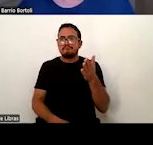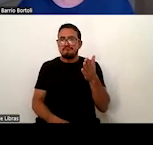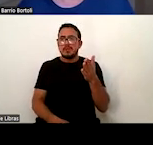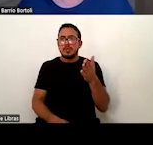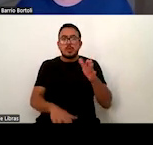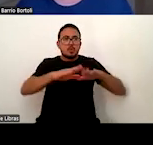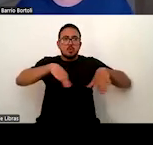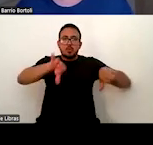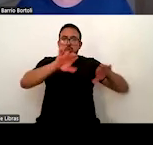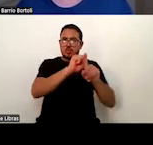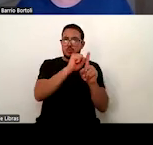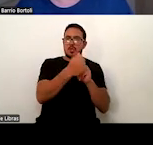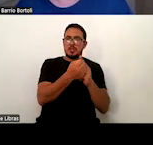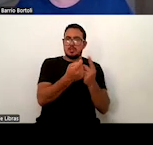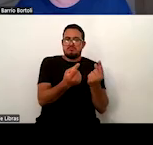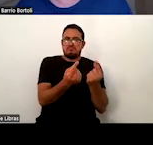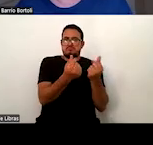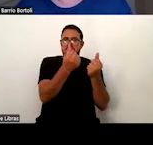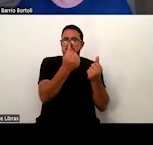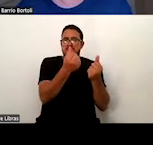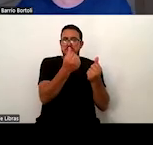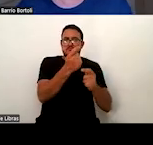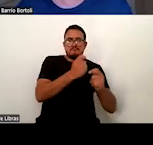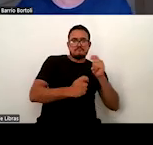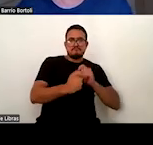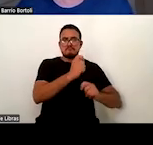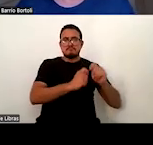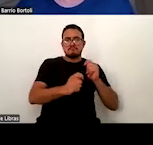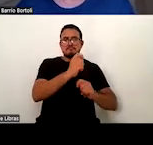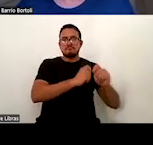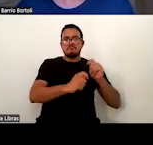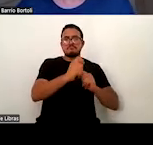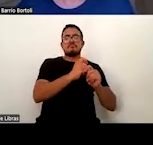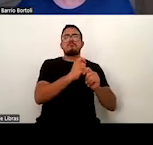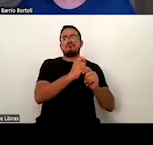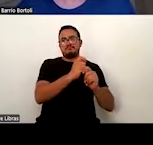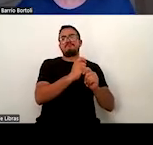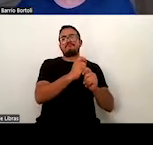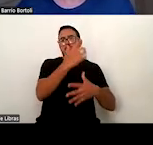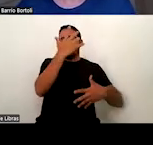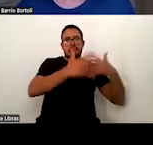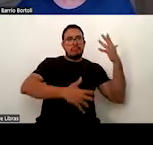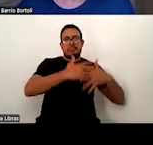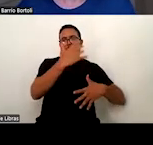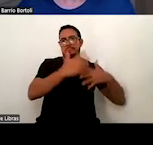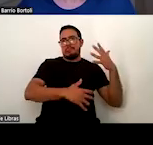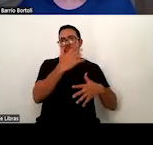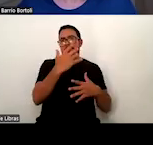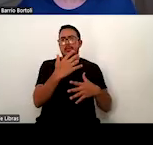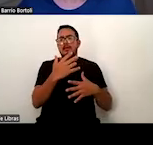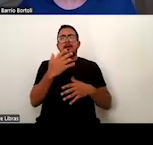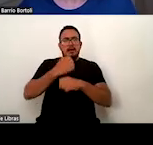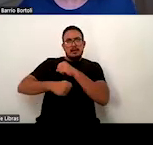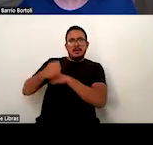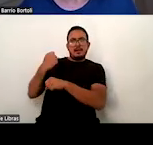coletados esses dados, a perda de produtividade foi estimulada em mais de 38 bilhões de reais